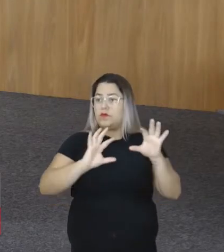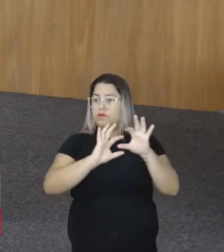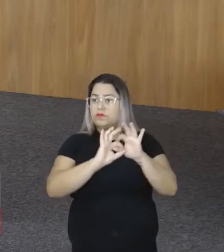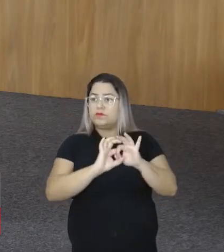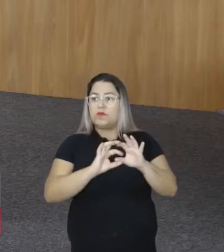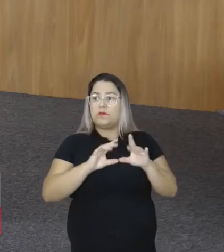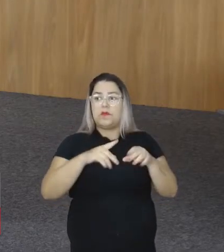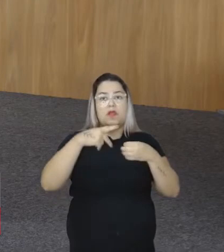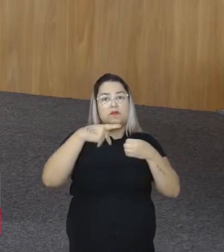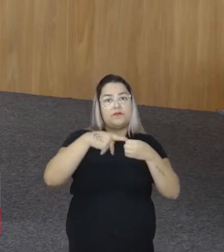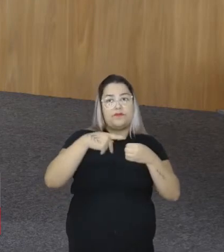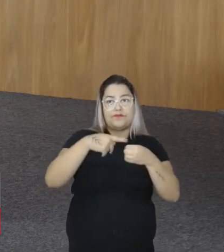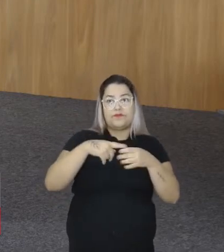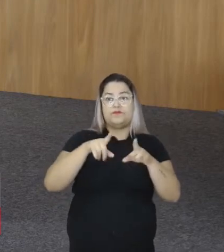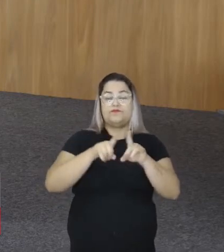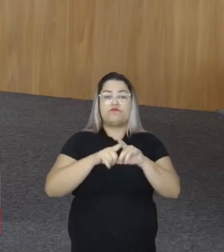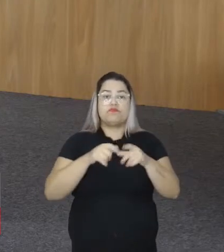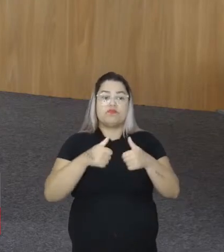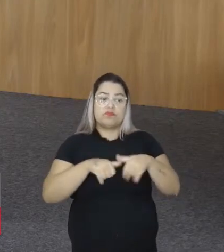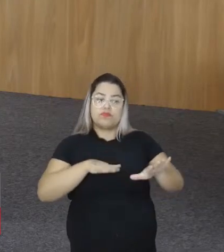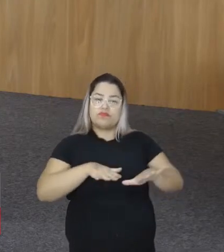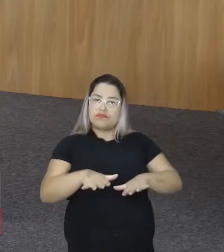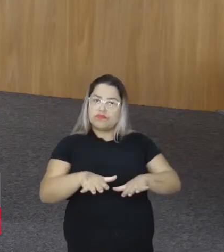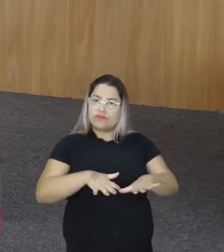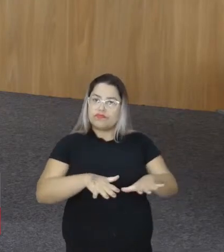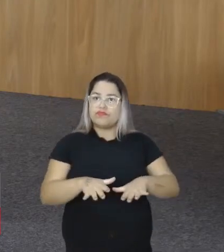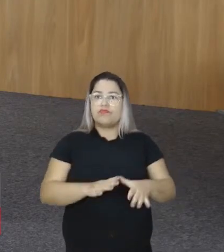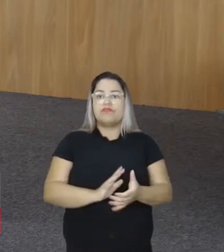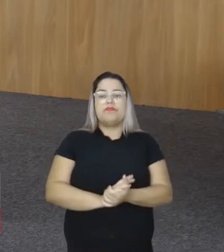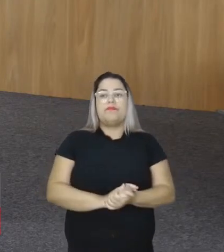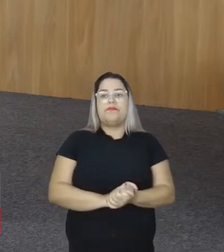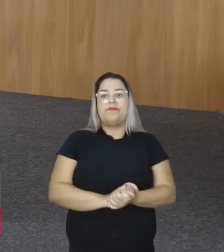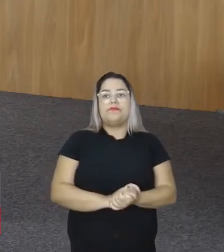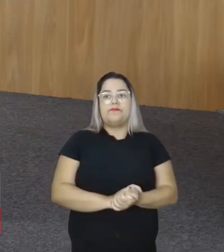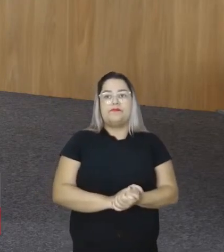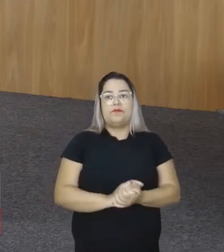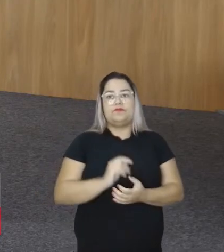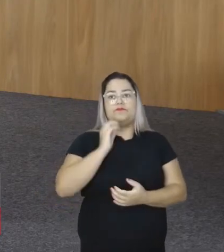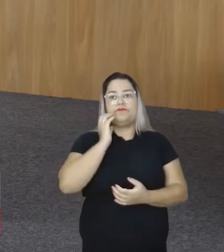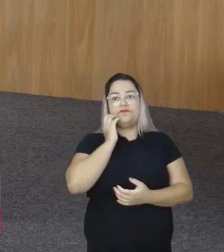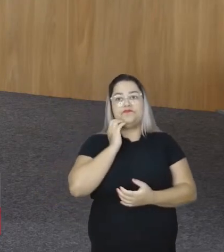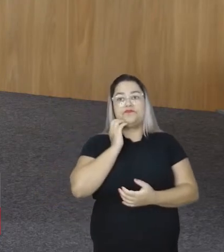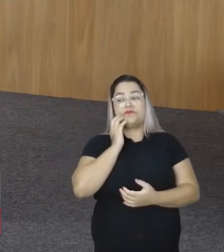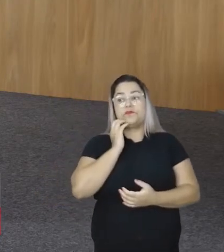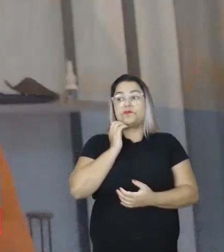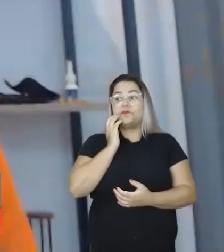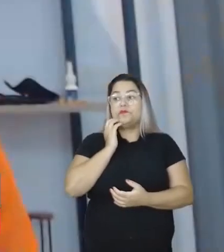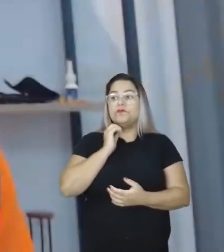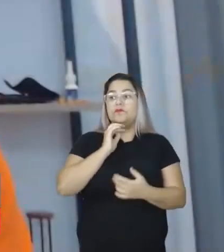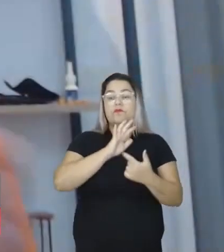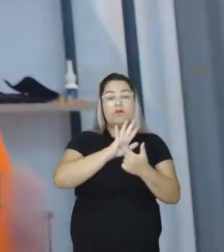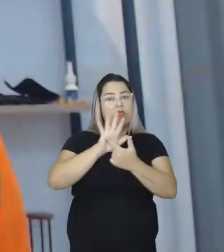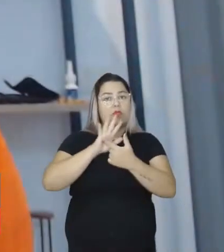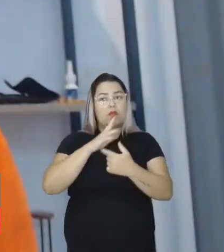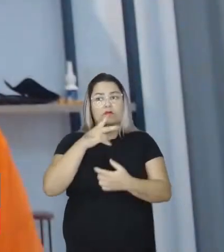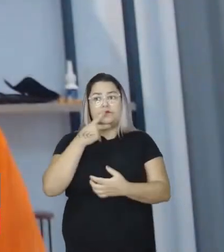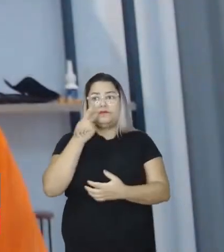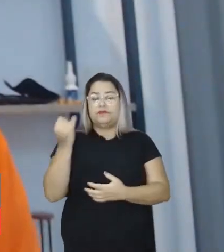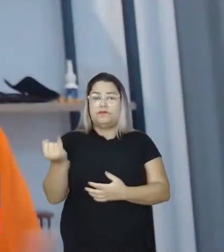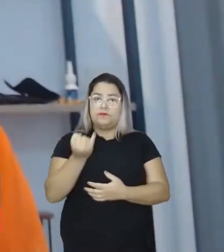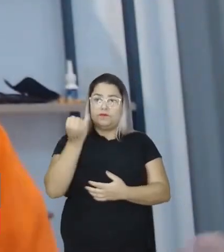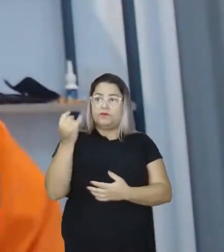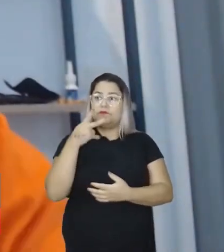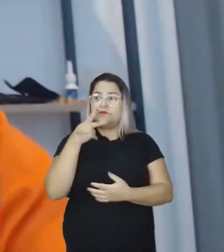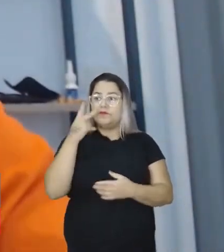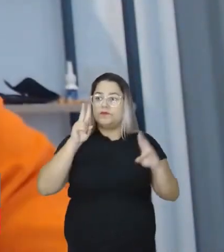aos petroleiros tá mobilizada aí pela revogação. Primeiro aqui, destacar a importância de a gente estar falando